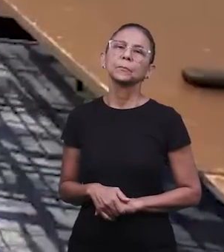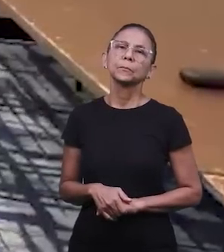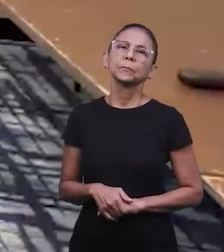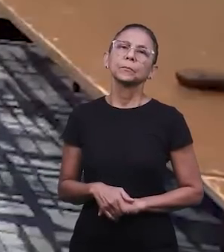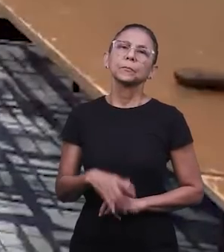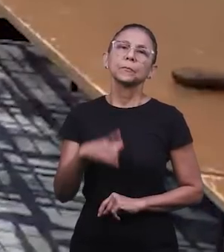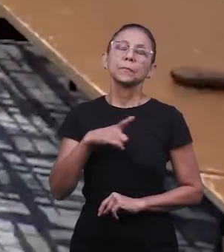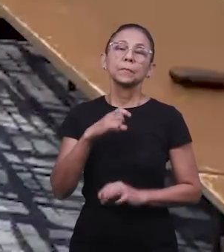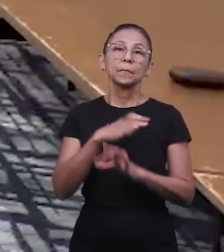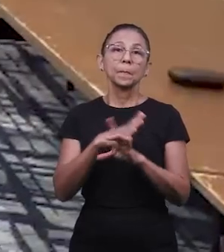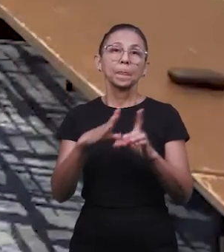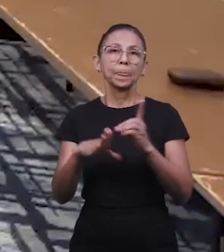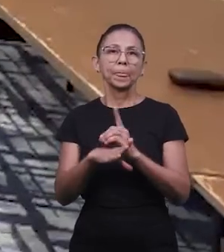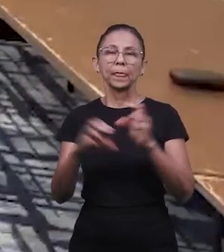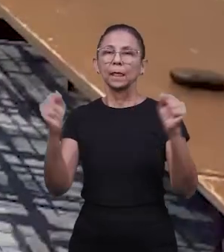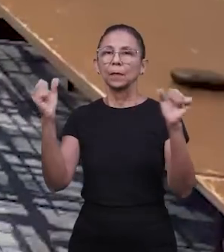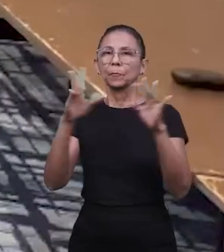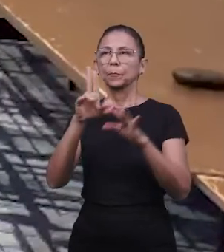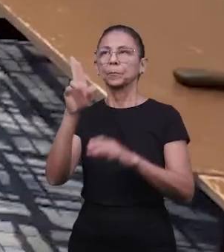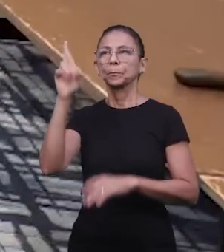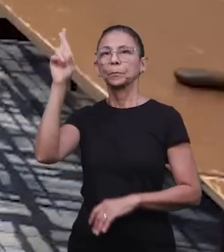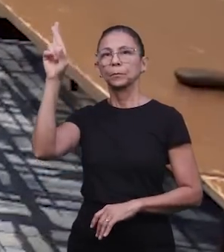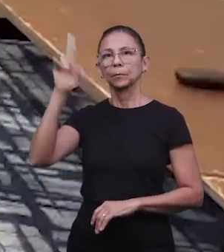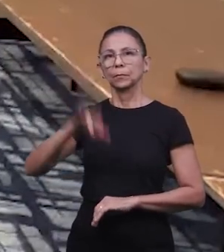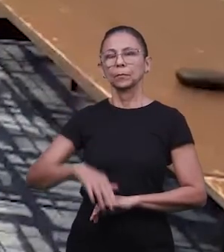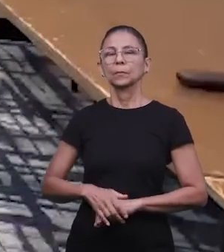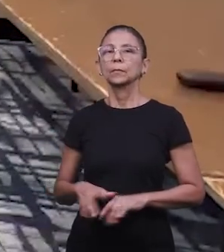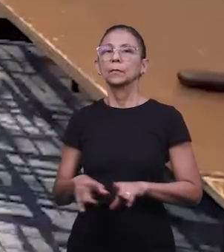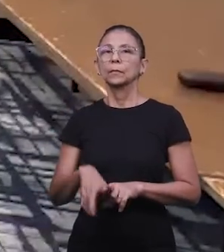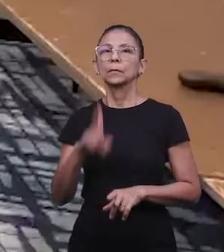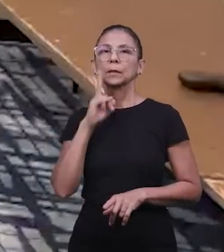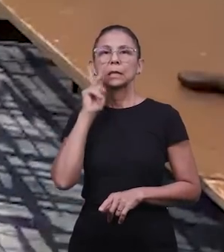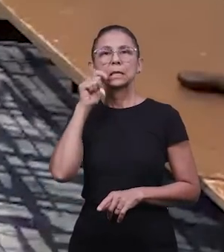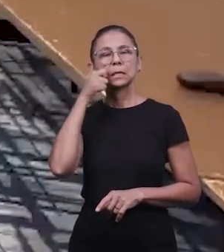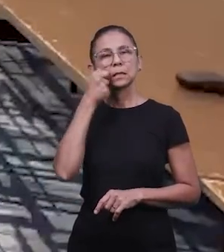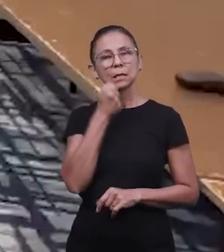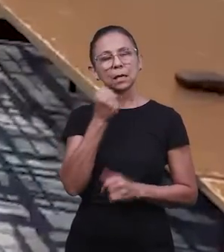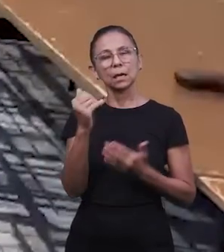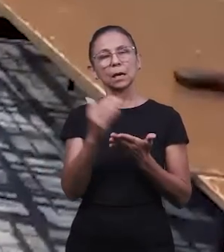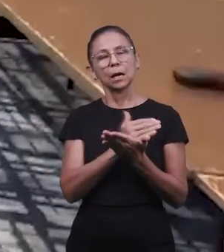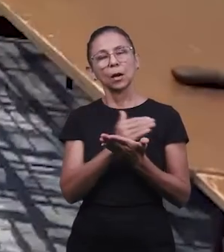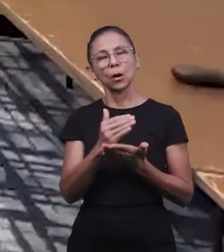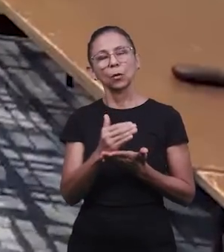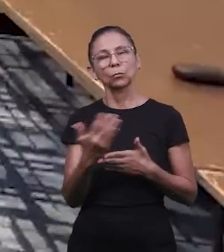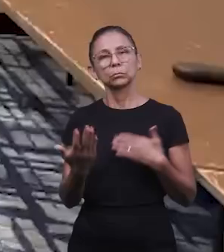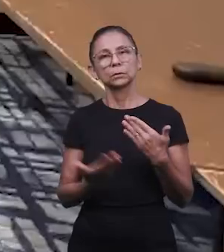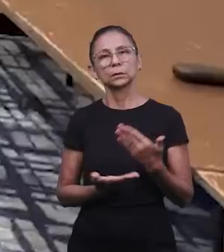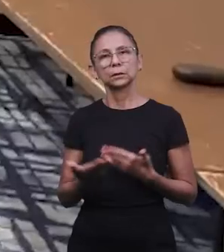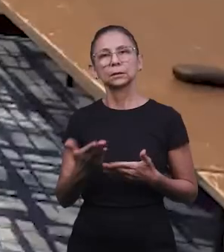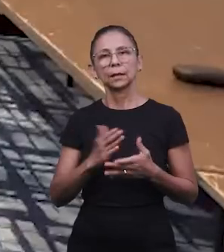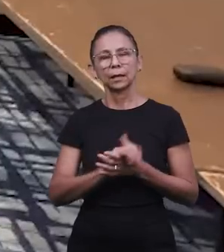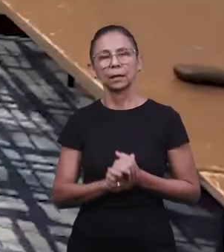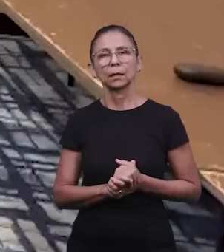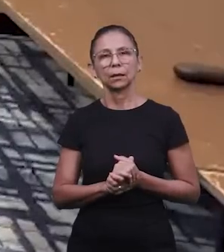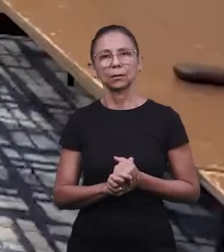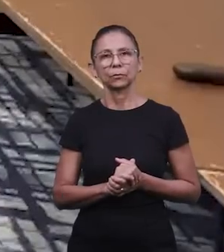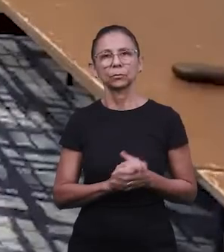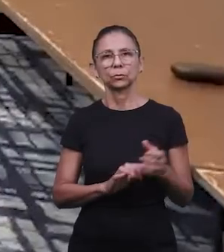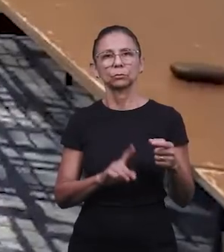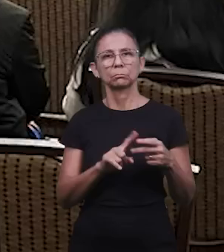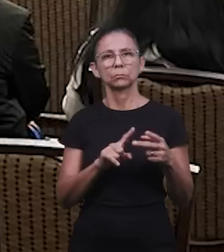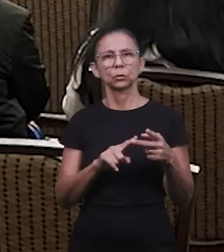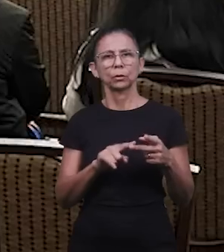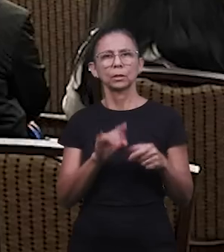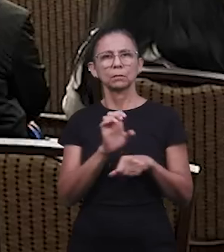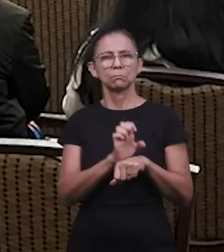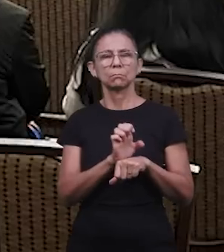Estados Unidos, onde nós tivemos um culto de glorificação ao nome do Senhor com uma ceia, com alguns irmãos do estado do